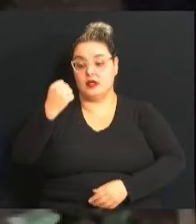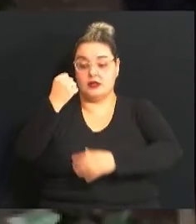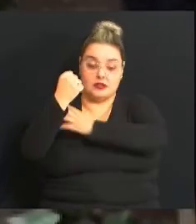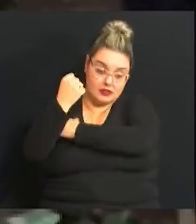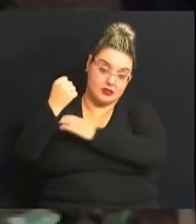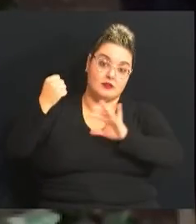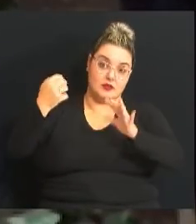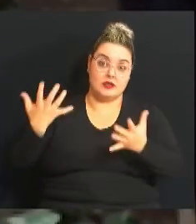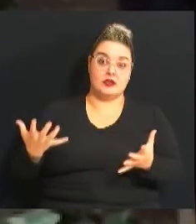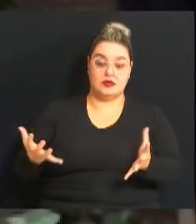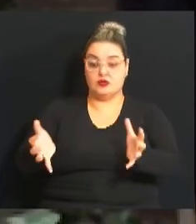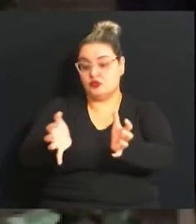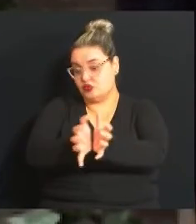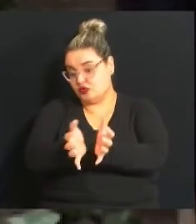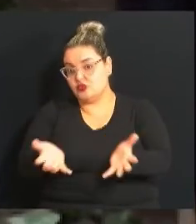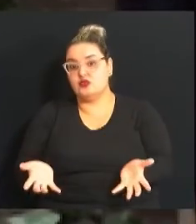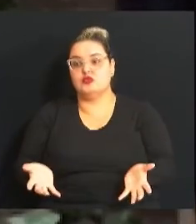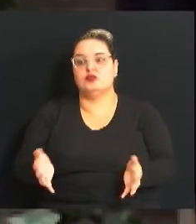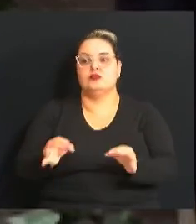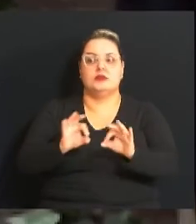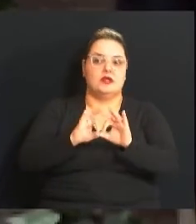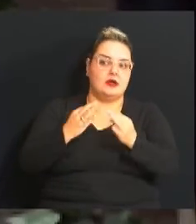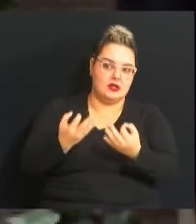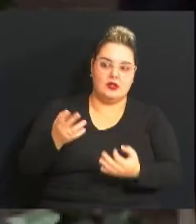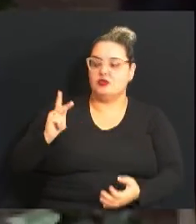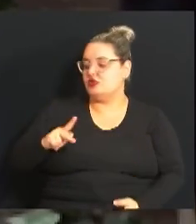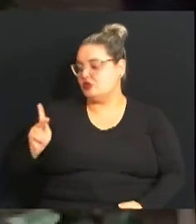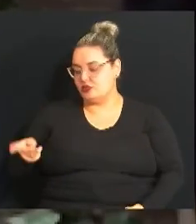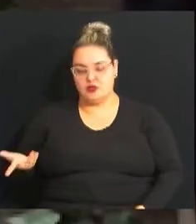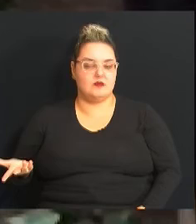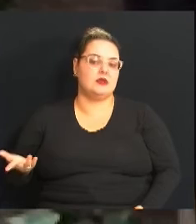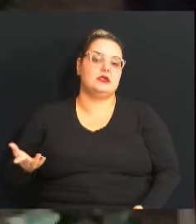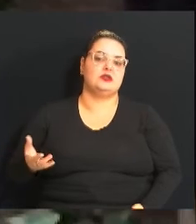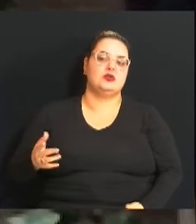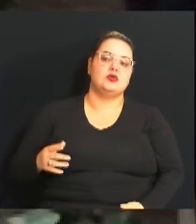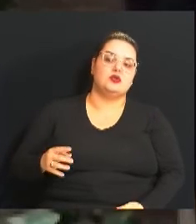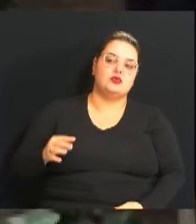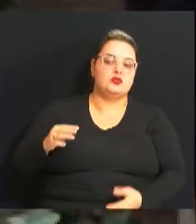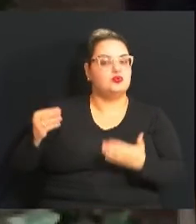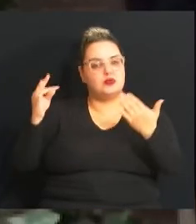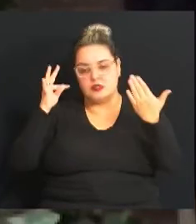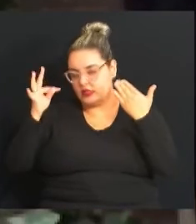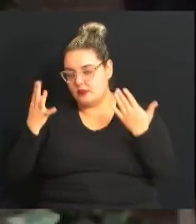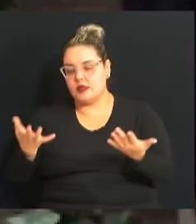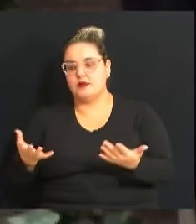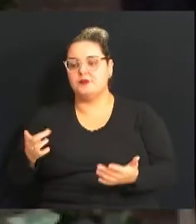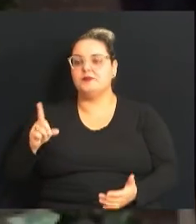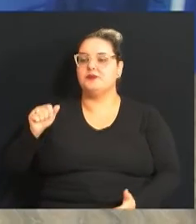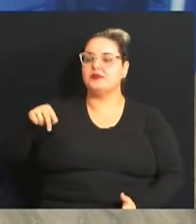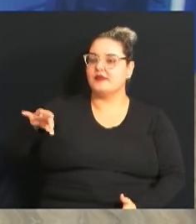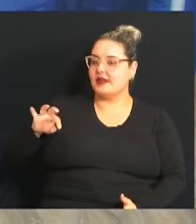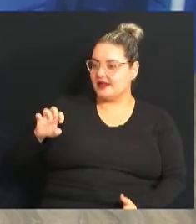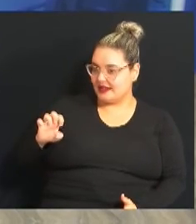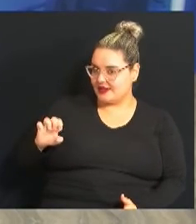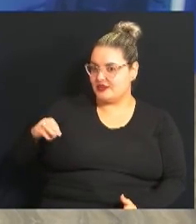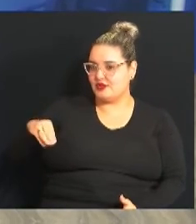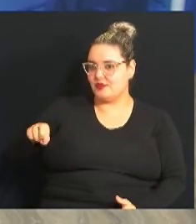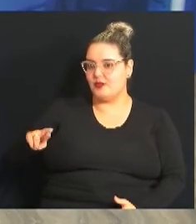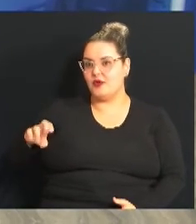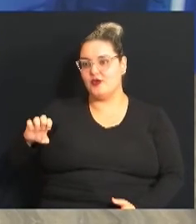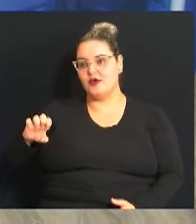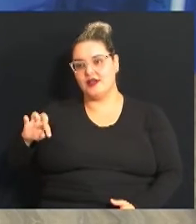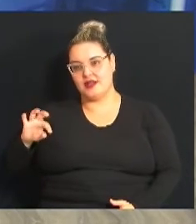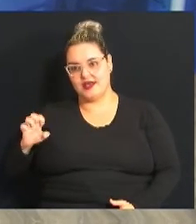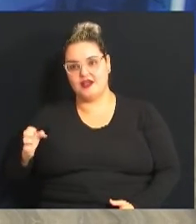as famílias, os professores na escola, os terapeutas. Dante Moretti, psicólogo especialista em